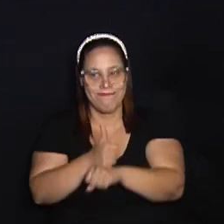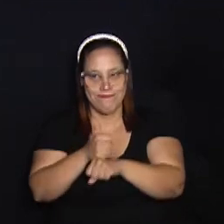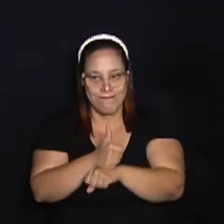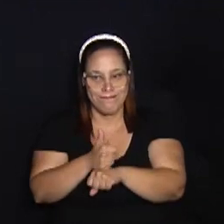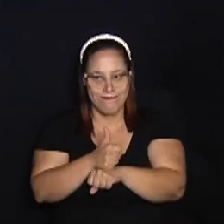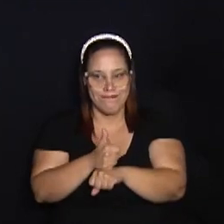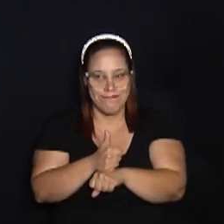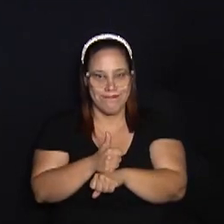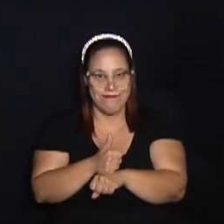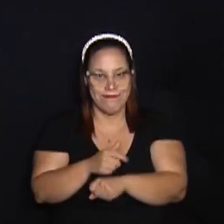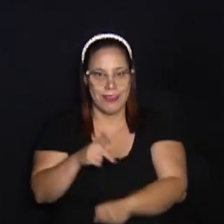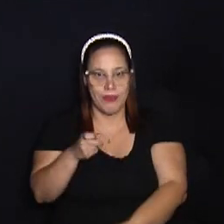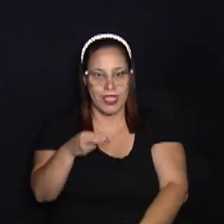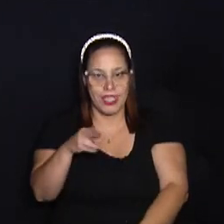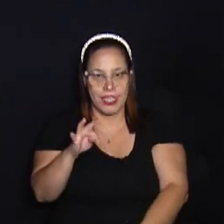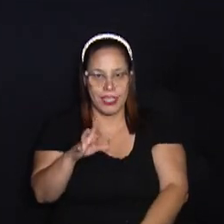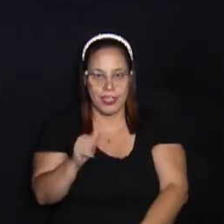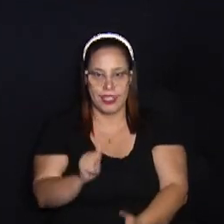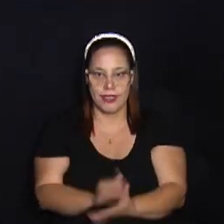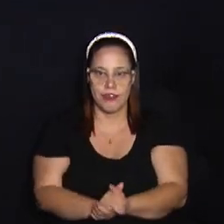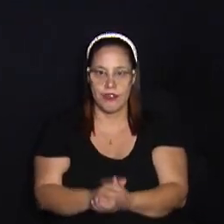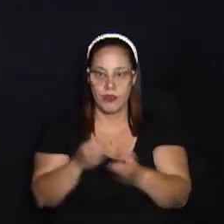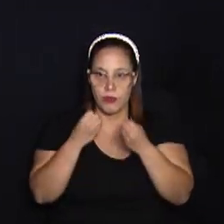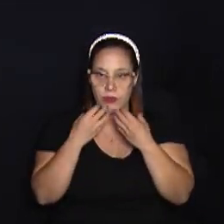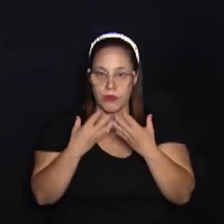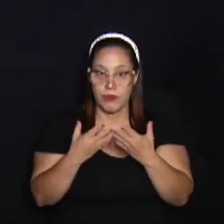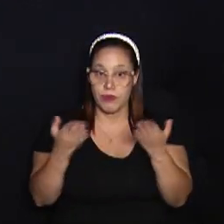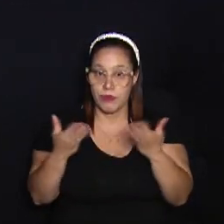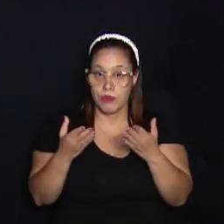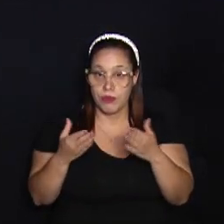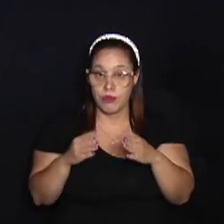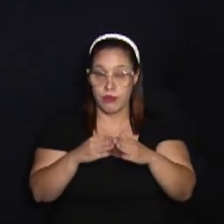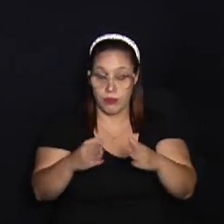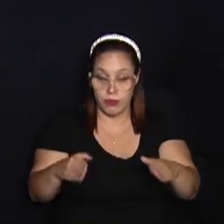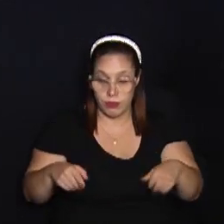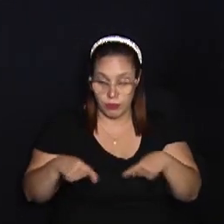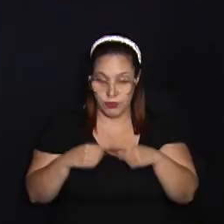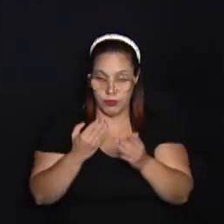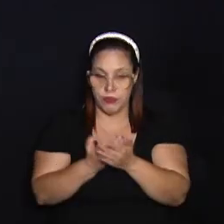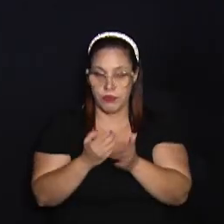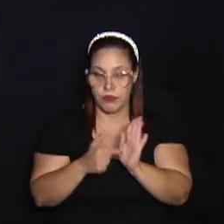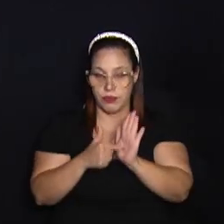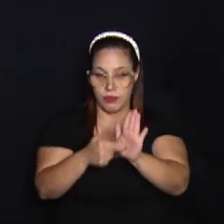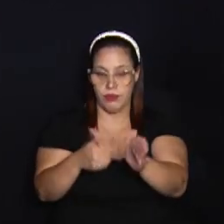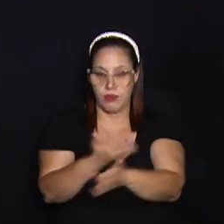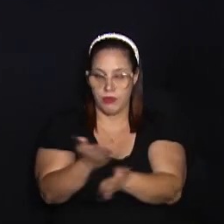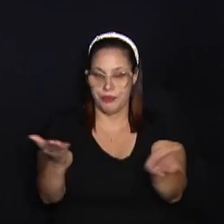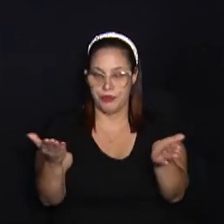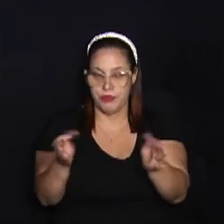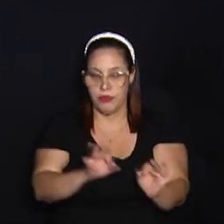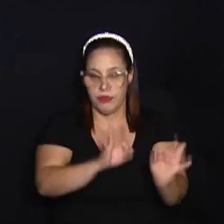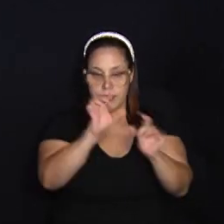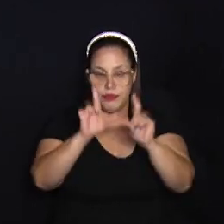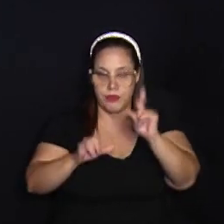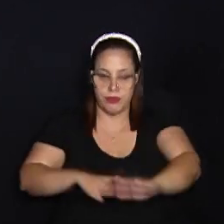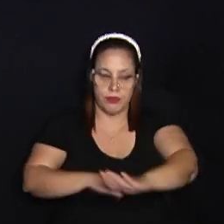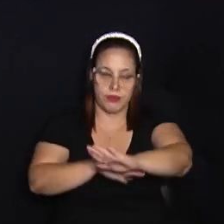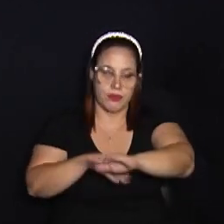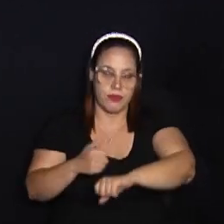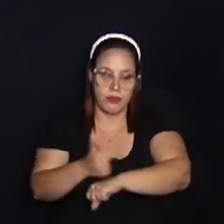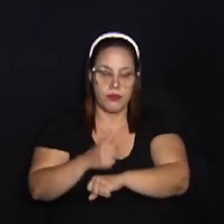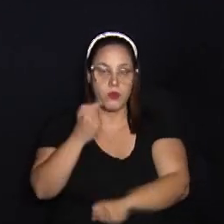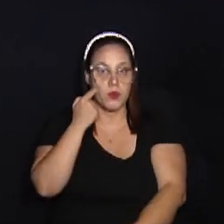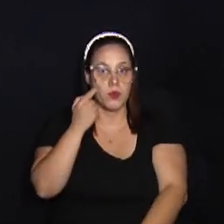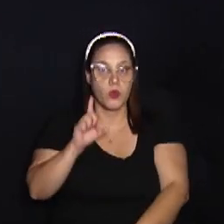um profissional, para ser um paisagista. Muito bem, agora já estamos aqui em sala de aula para mostrar para você que está assistindo Se Liga na